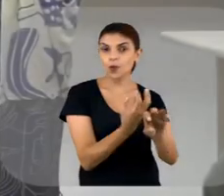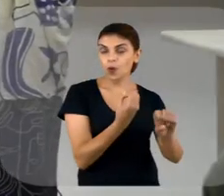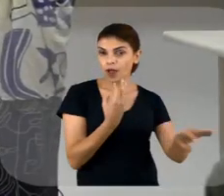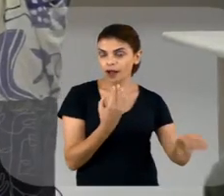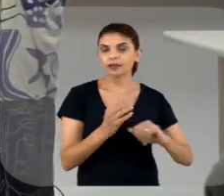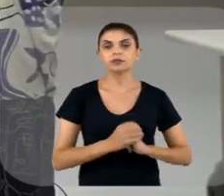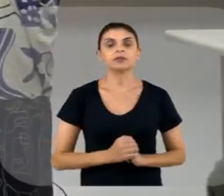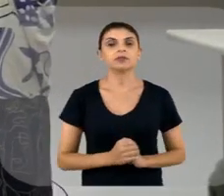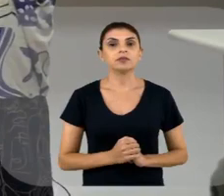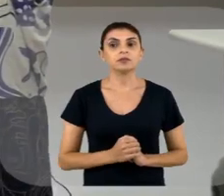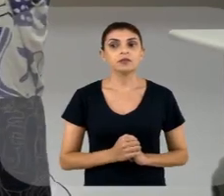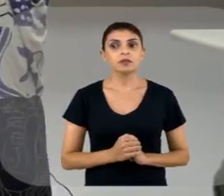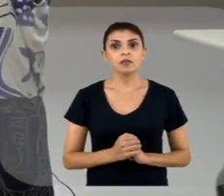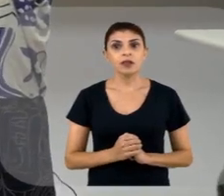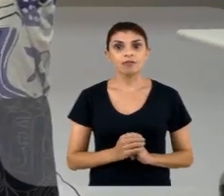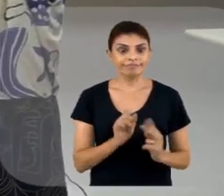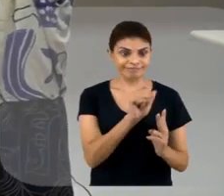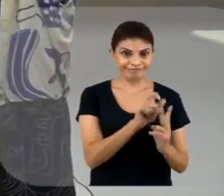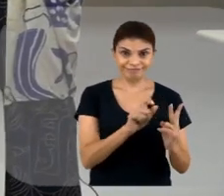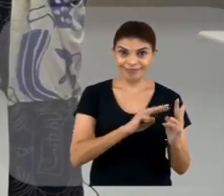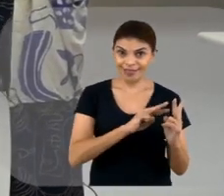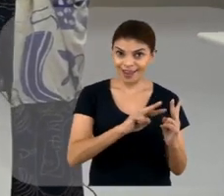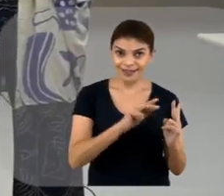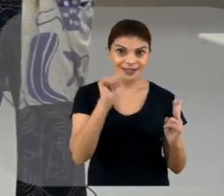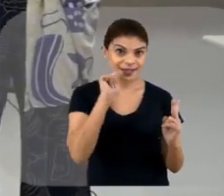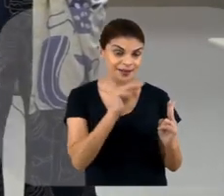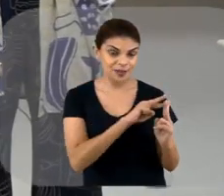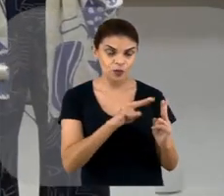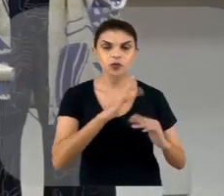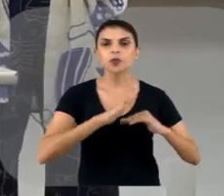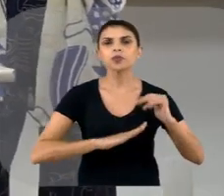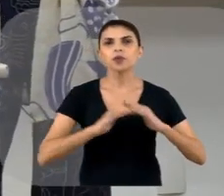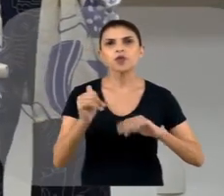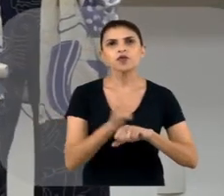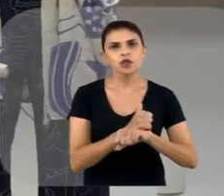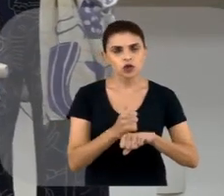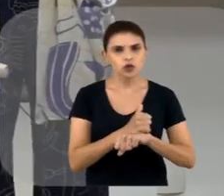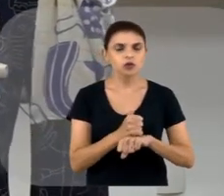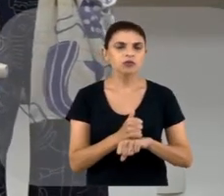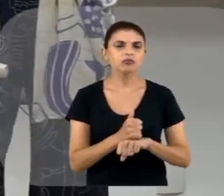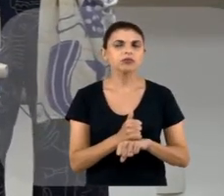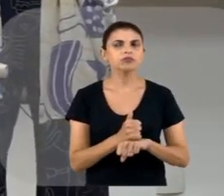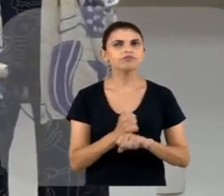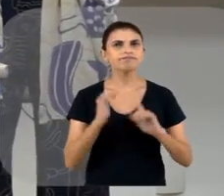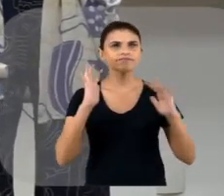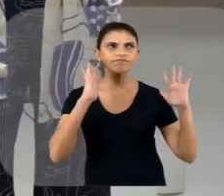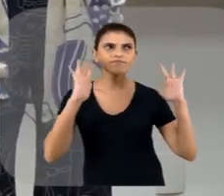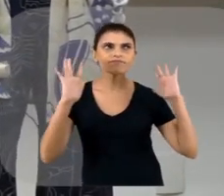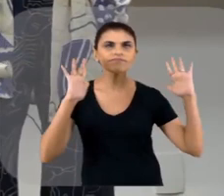né? Enfim, para elas, então, né, fica aí